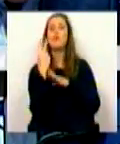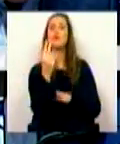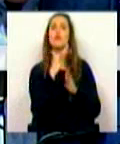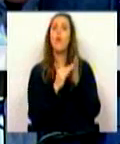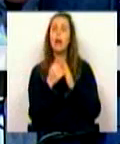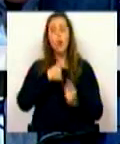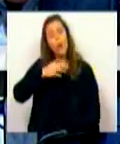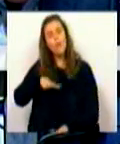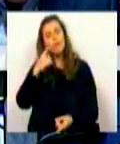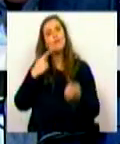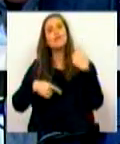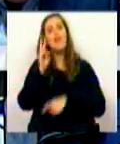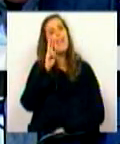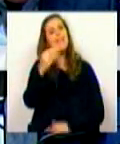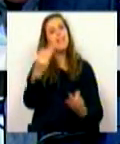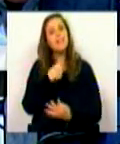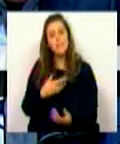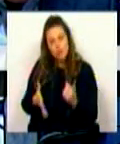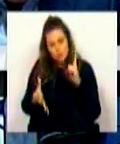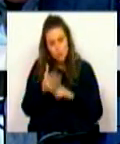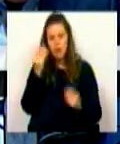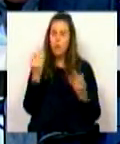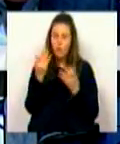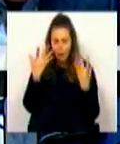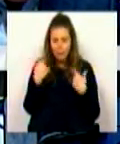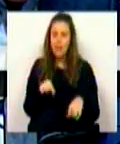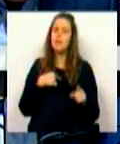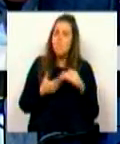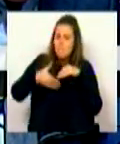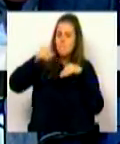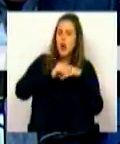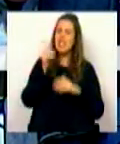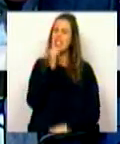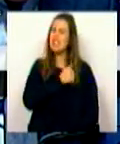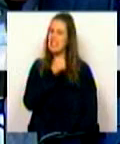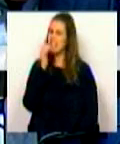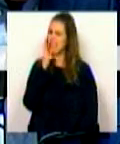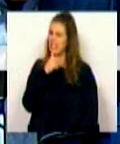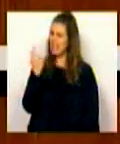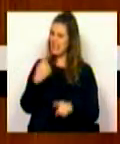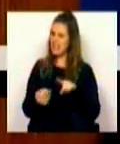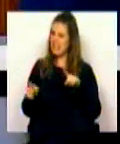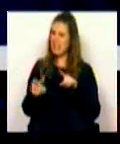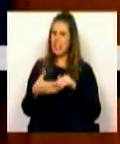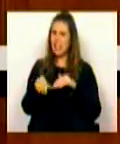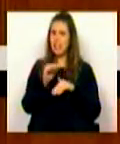tenho para lhe mostrar, vai ver que ainda consegue ter uma dose suplementar de infelicidade. Deixe.